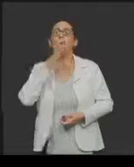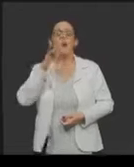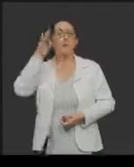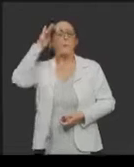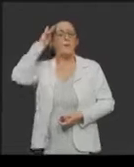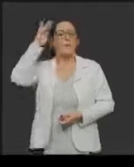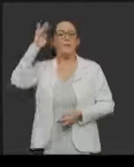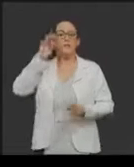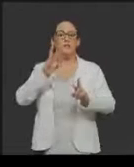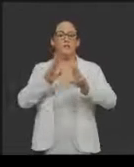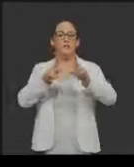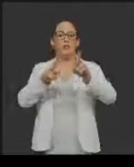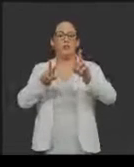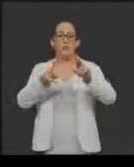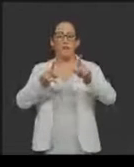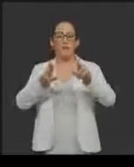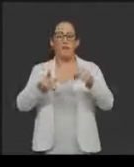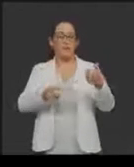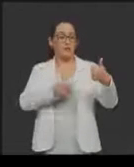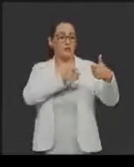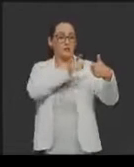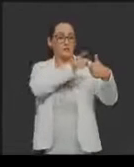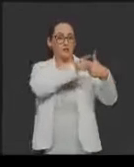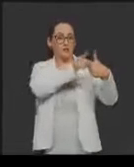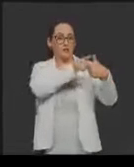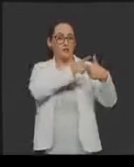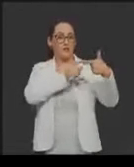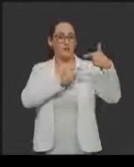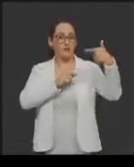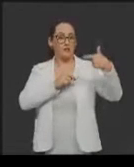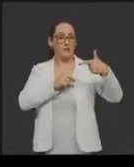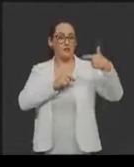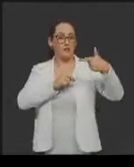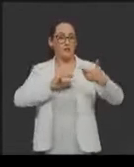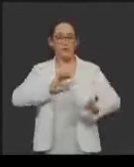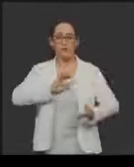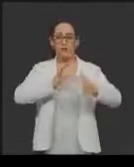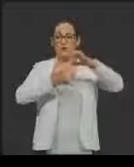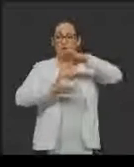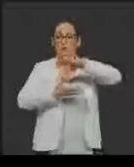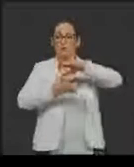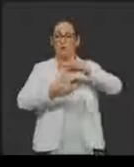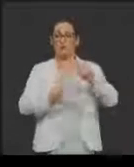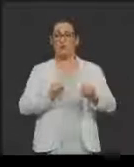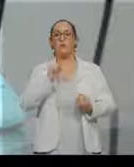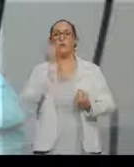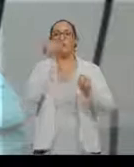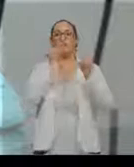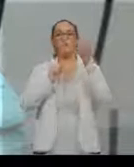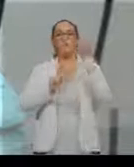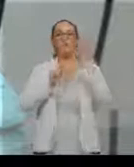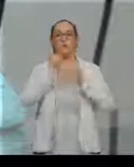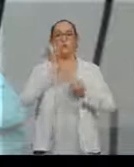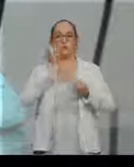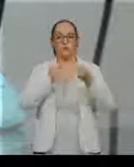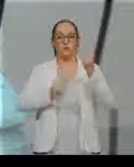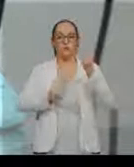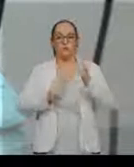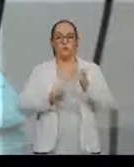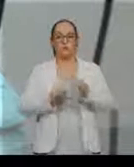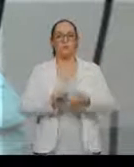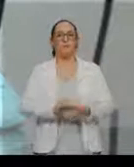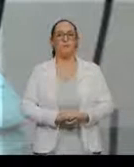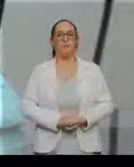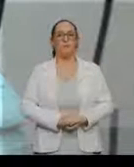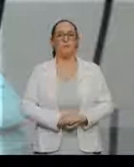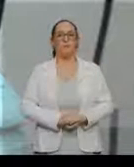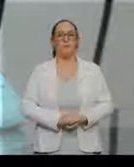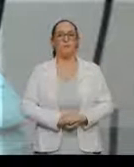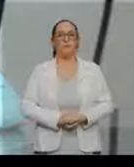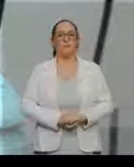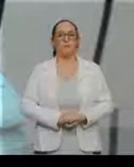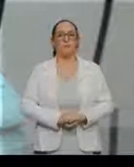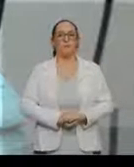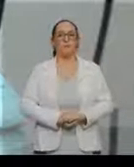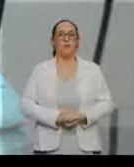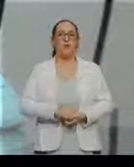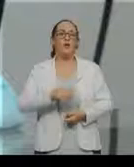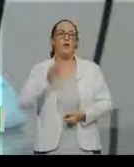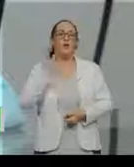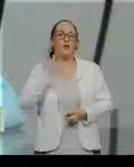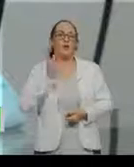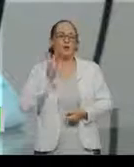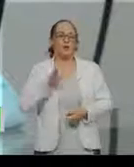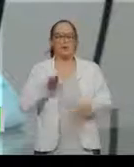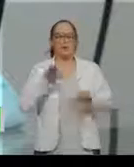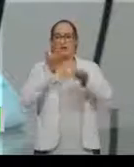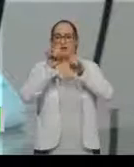principais diferenças entre a primeira e a segunda Revolução Industrial? Então, nós tratamos desde a fonte